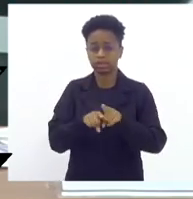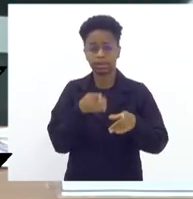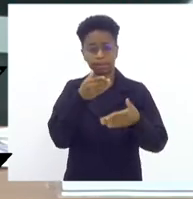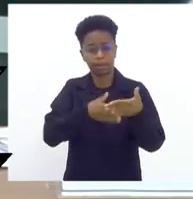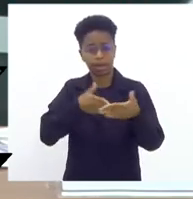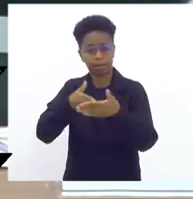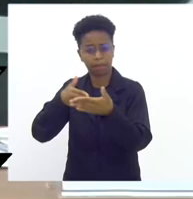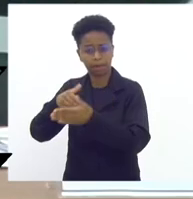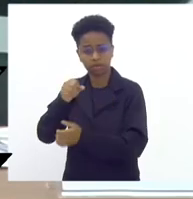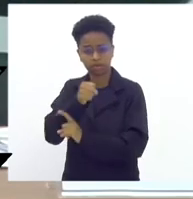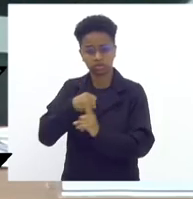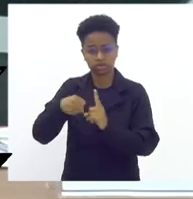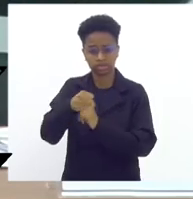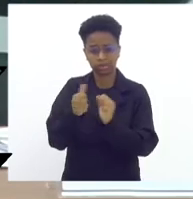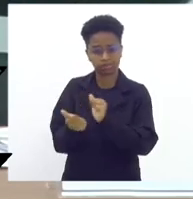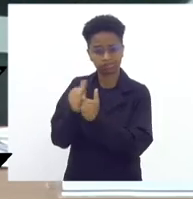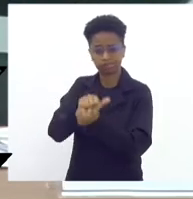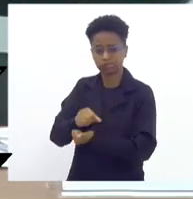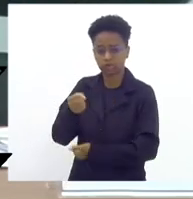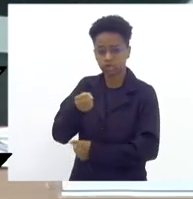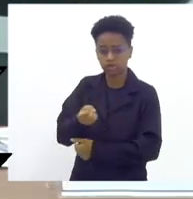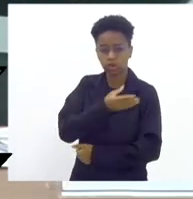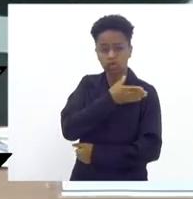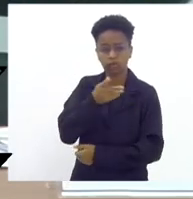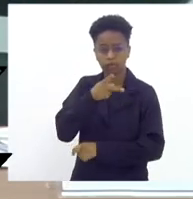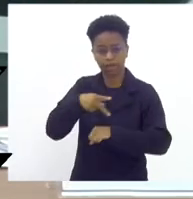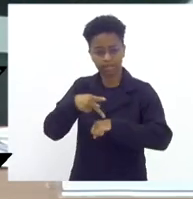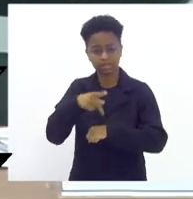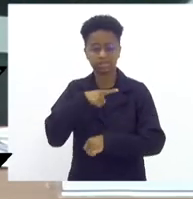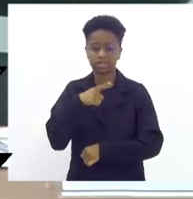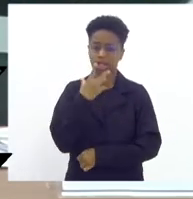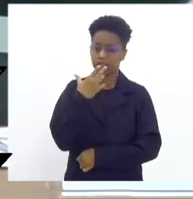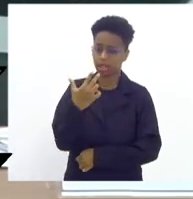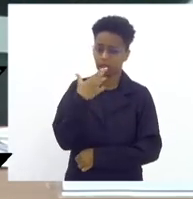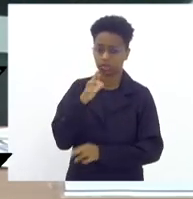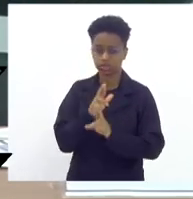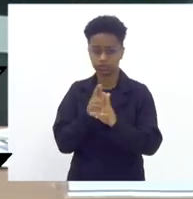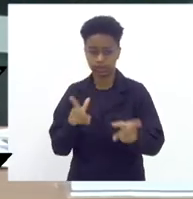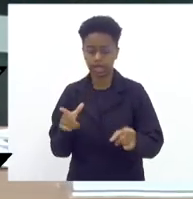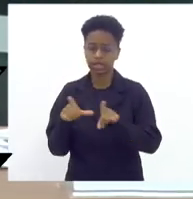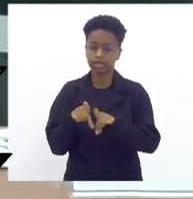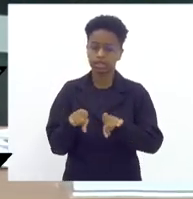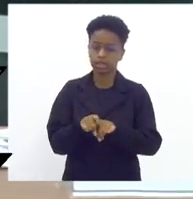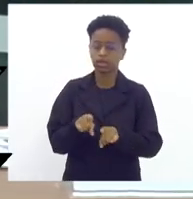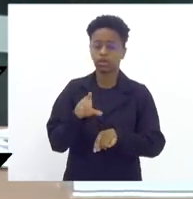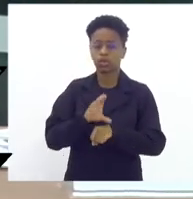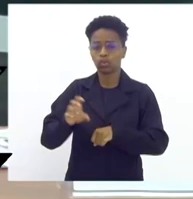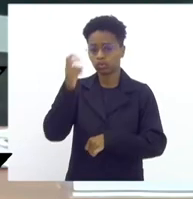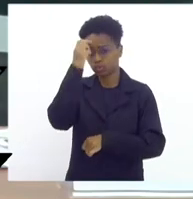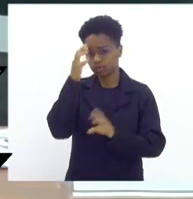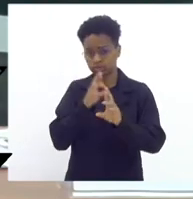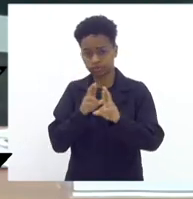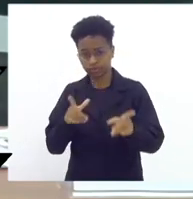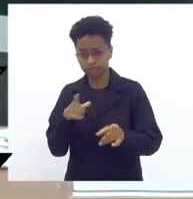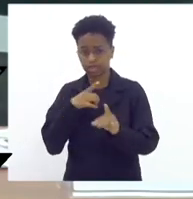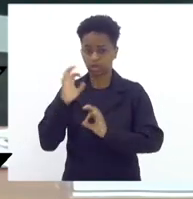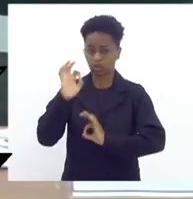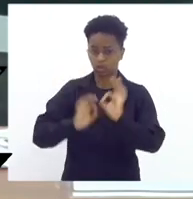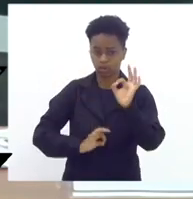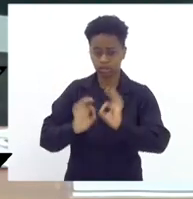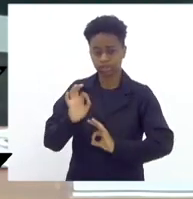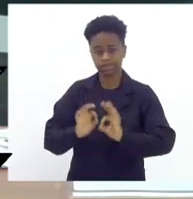de se adequaram um novo país que tem uma outra língua por vezes uma outra cultura um outro modo de organização